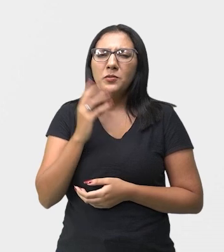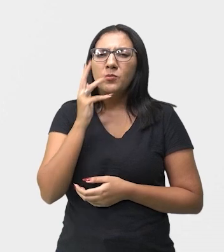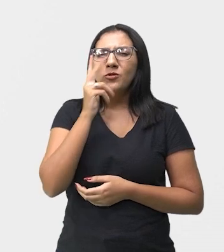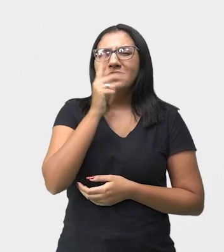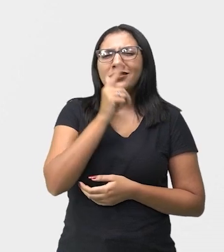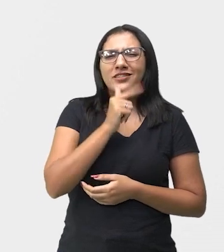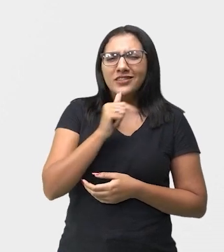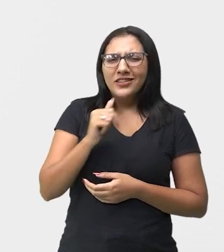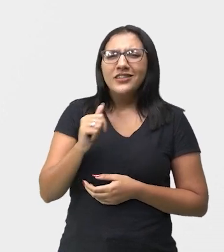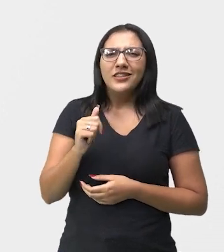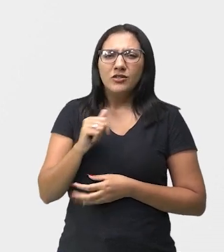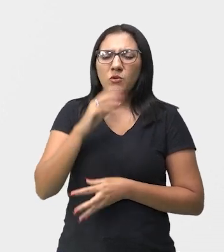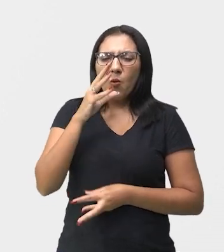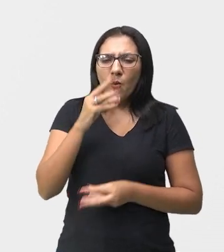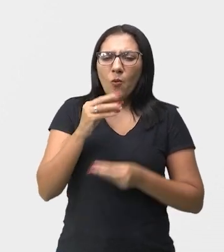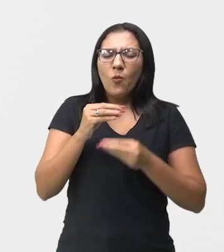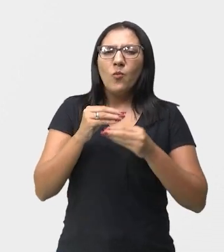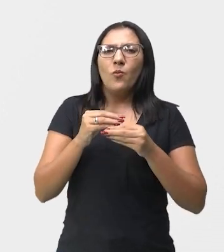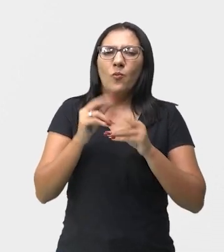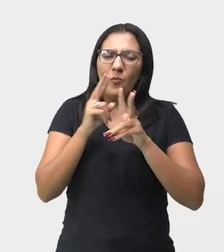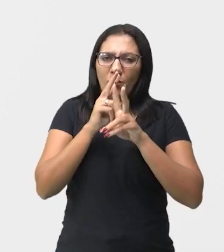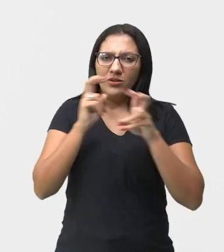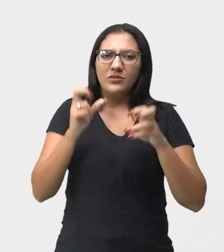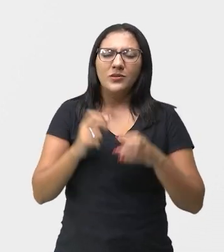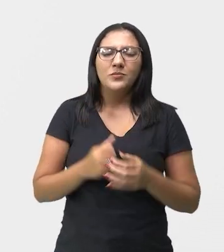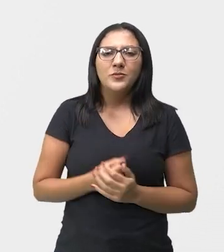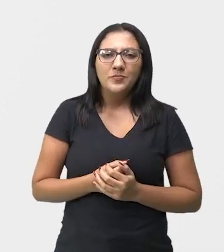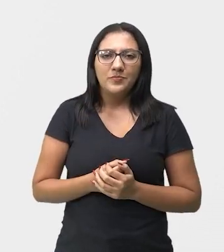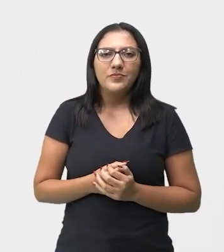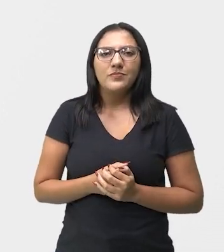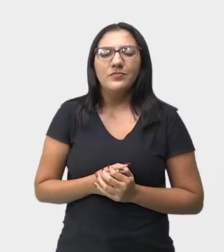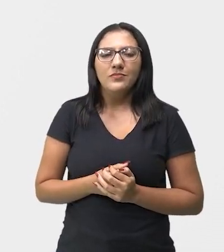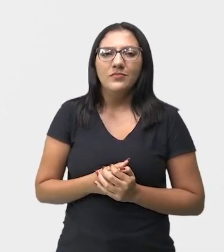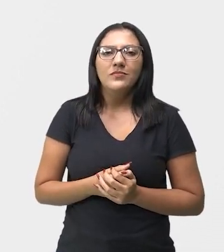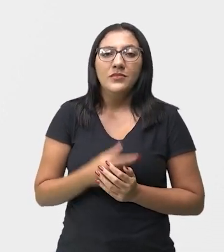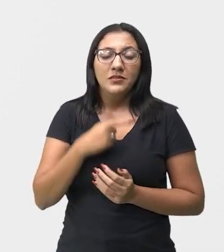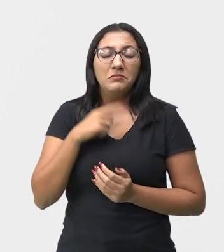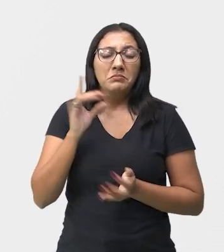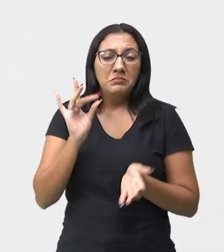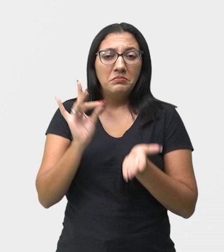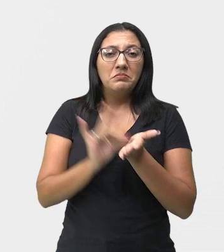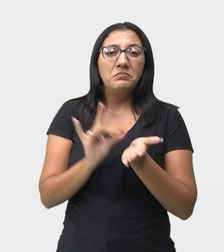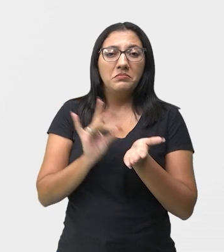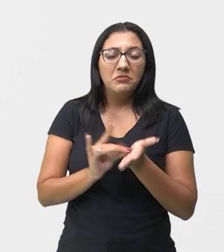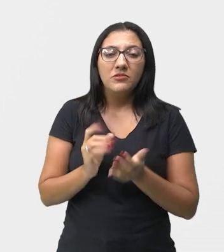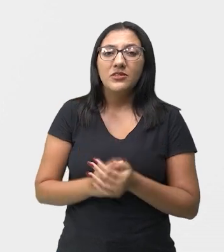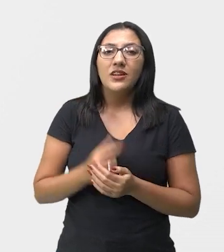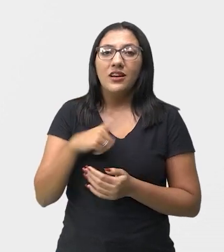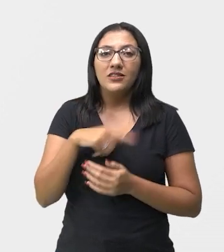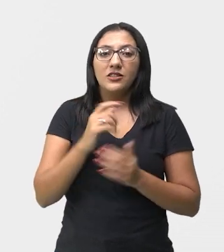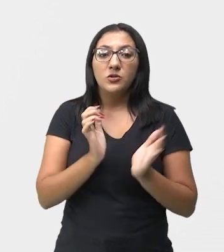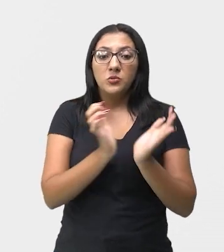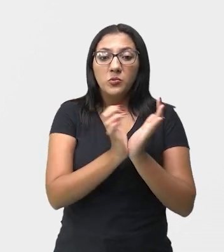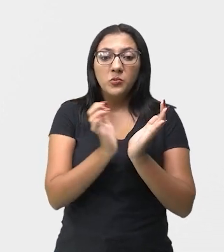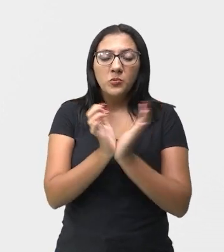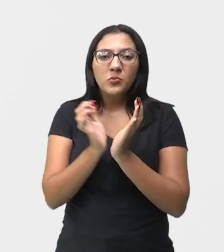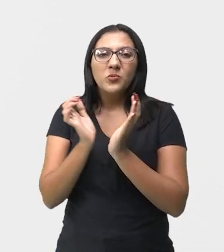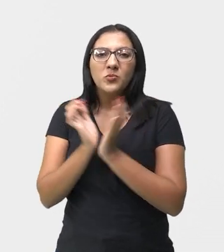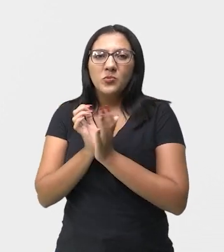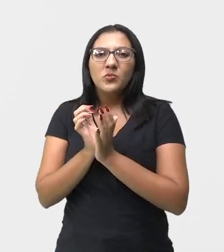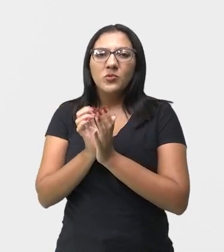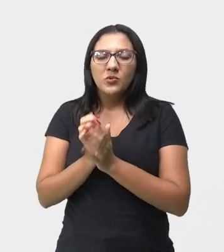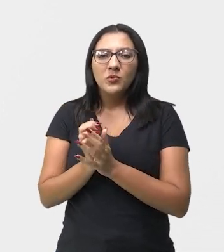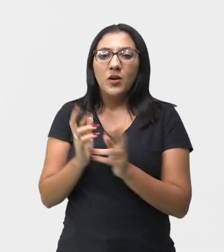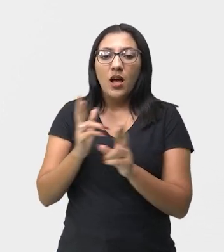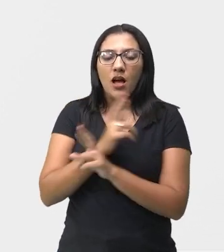da significação da qual ele trata vai ficar ideal e completo, vai ficar inteiro, com